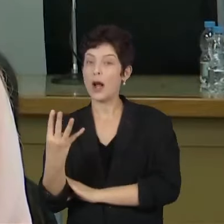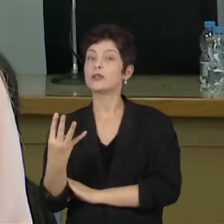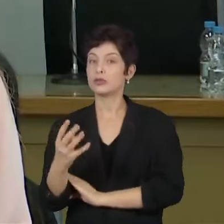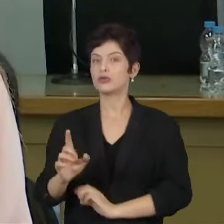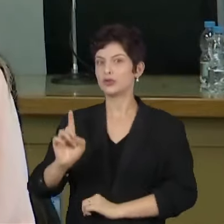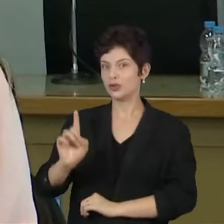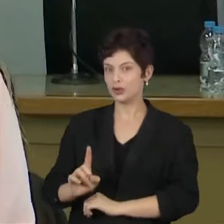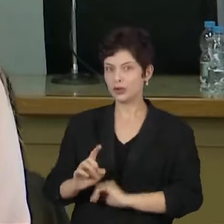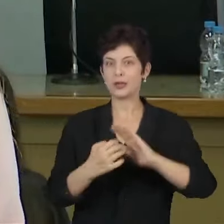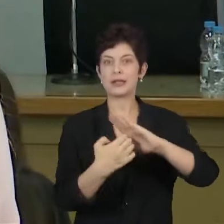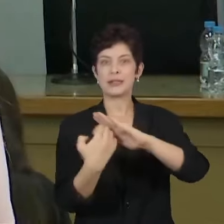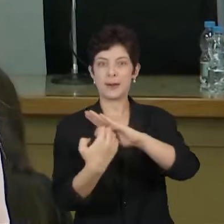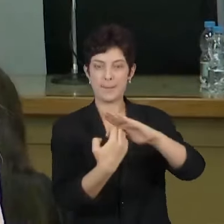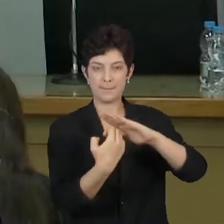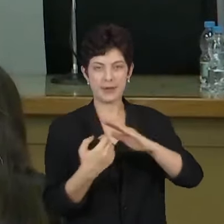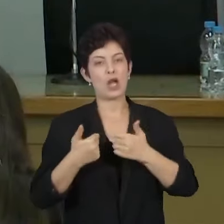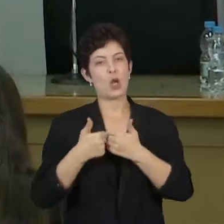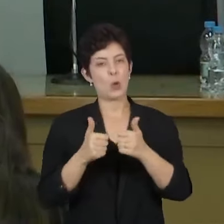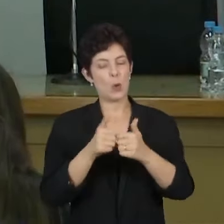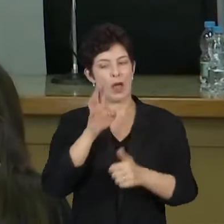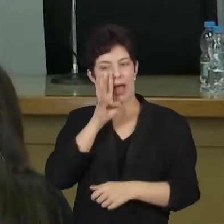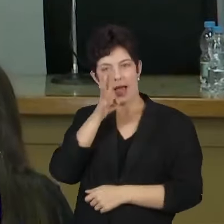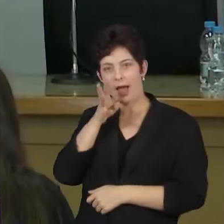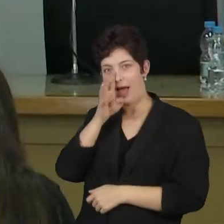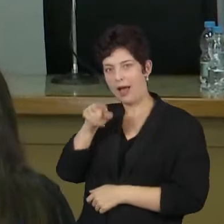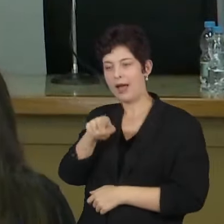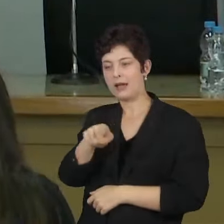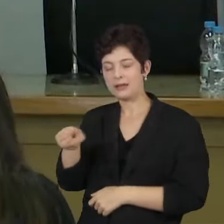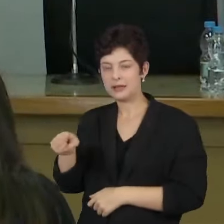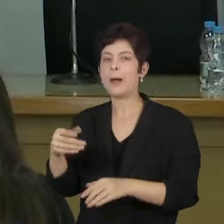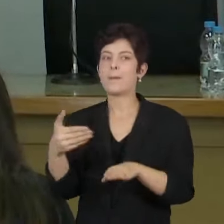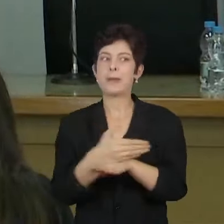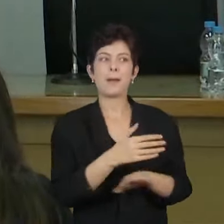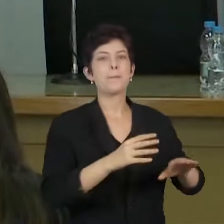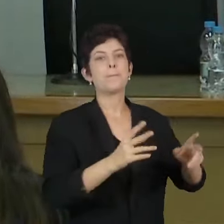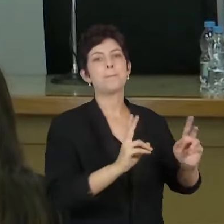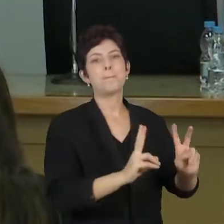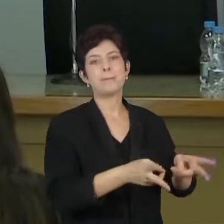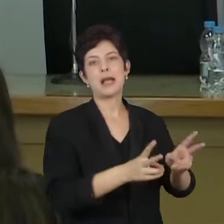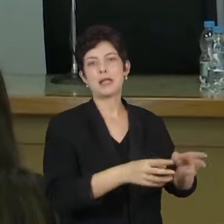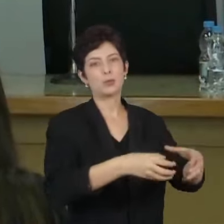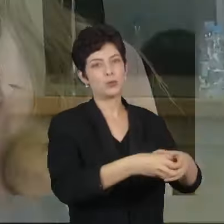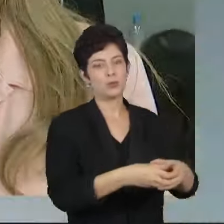capital paulista, também acusados de envolvimento com a mesma facção criminosa. Eu volto com você, Joyce.